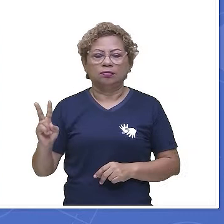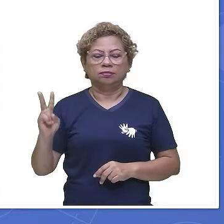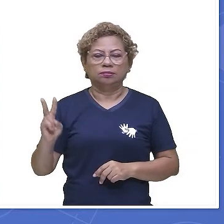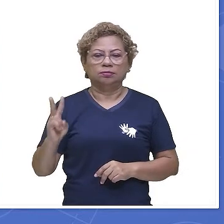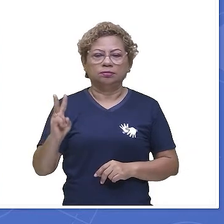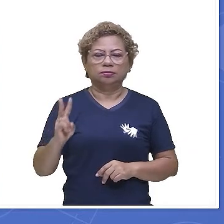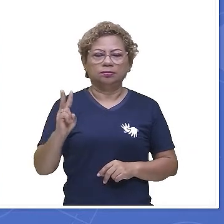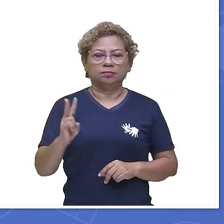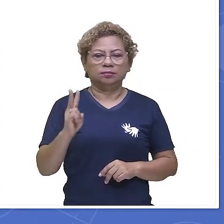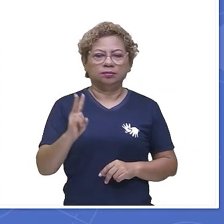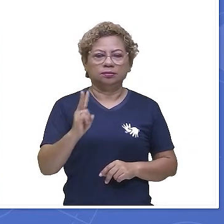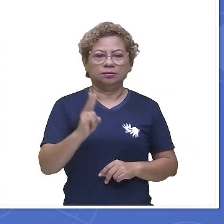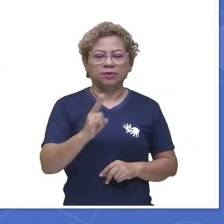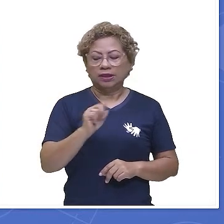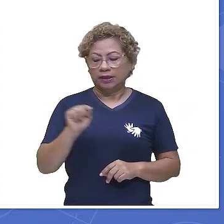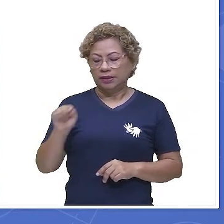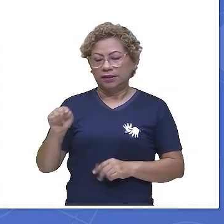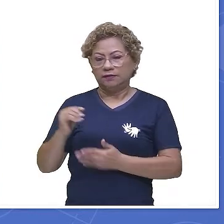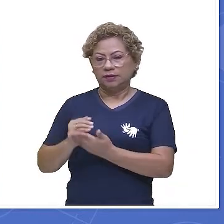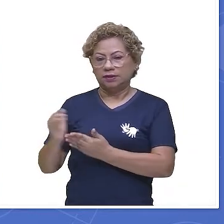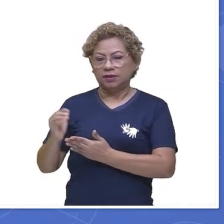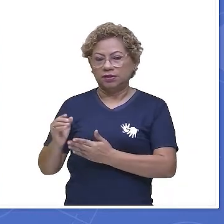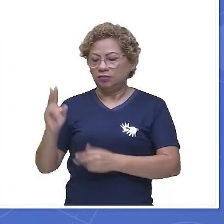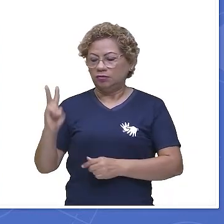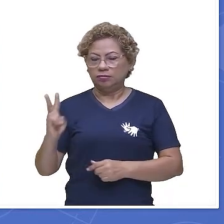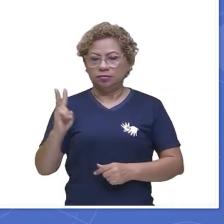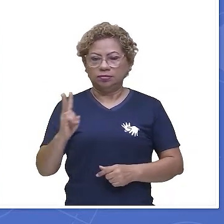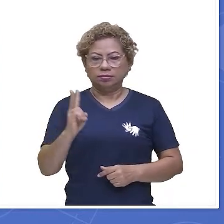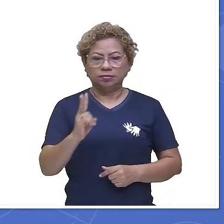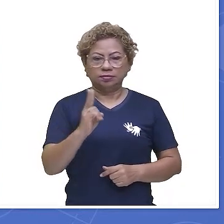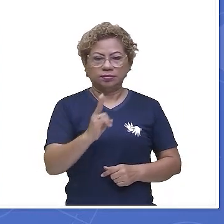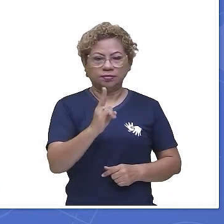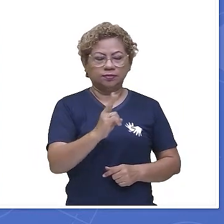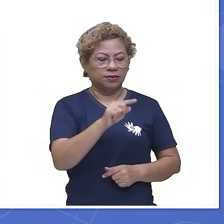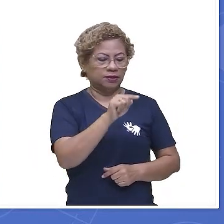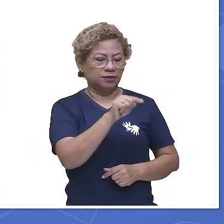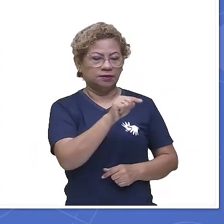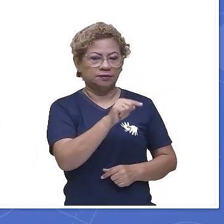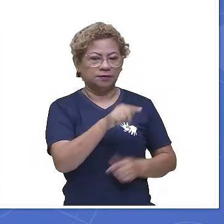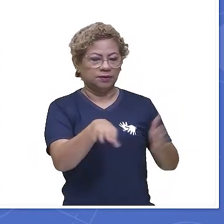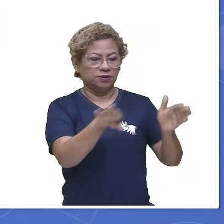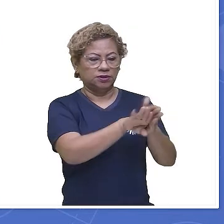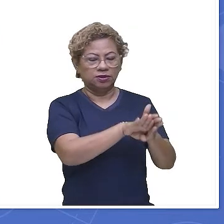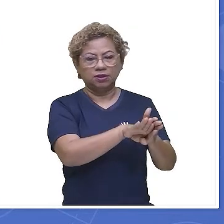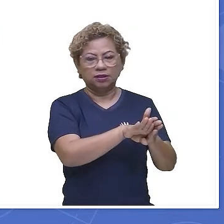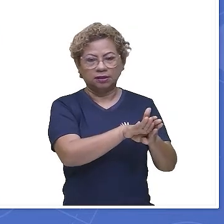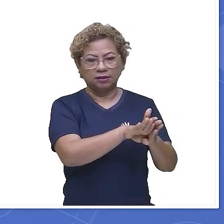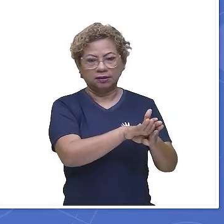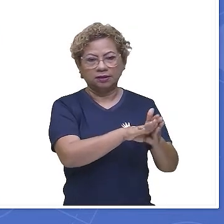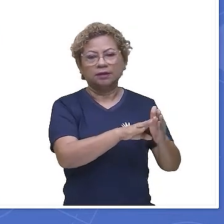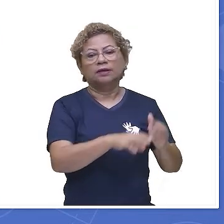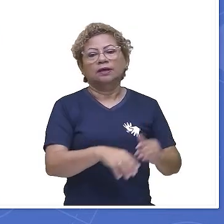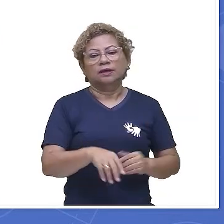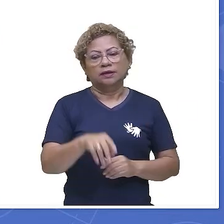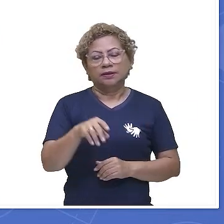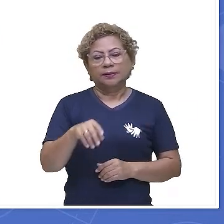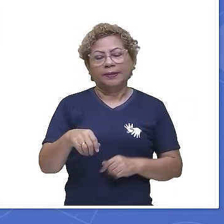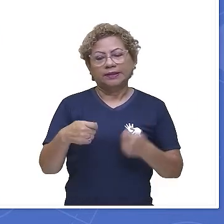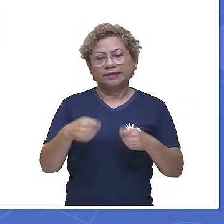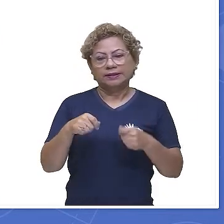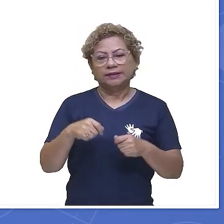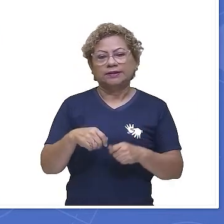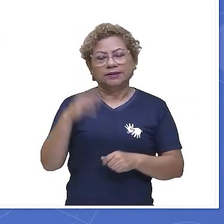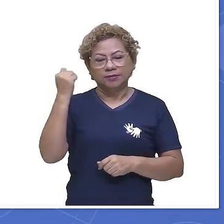né? Você tem o deslocamento da sua escola, precisamos conhecer a direção, leste ou oeste. Um sentido, indo